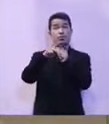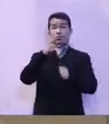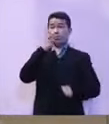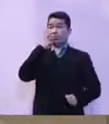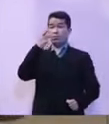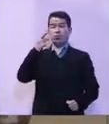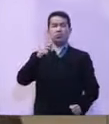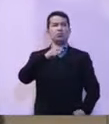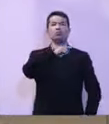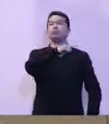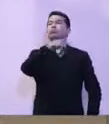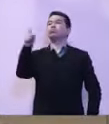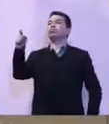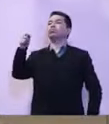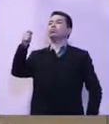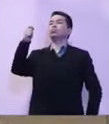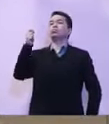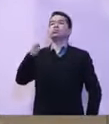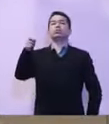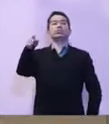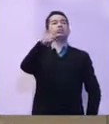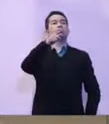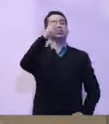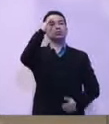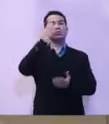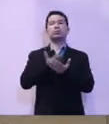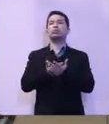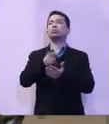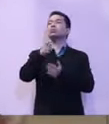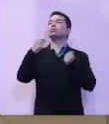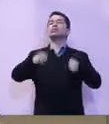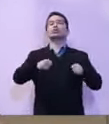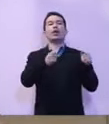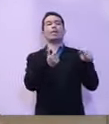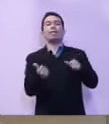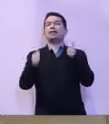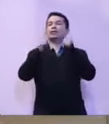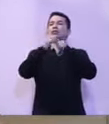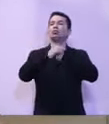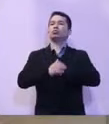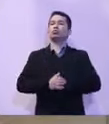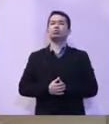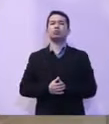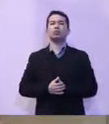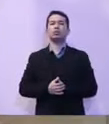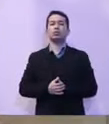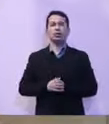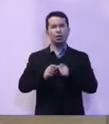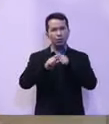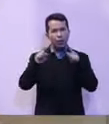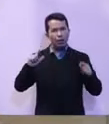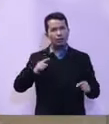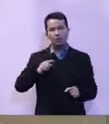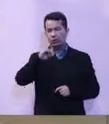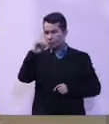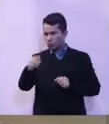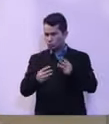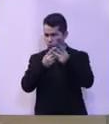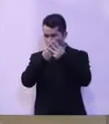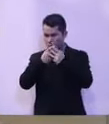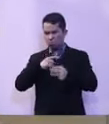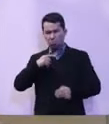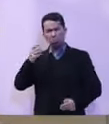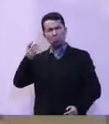se você crer, vai ser batizado. Mas o judeu tinha uma série de outras